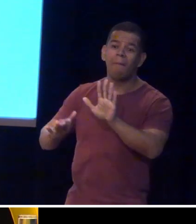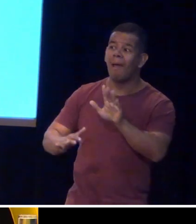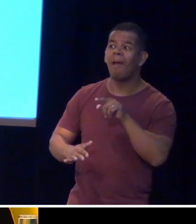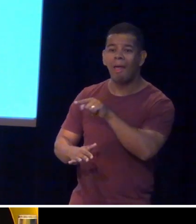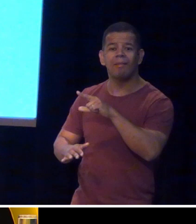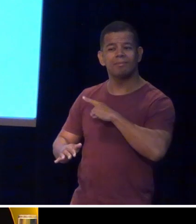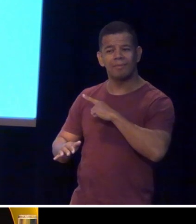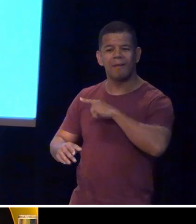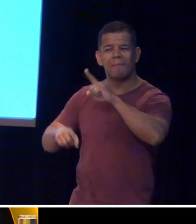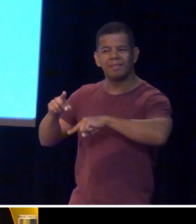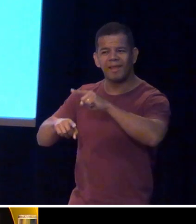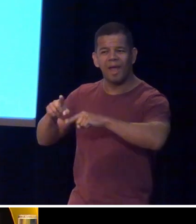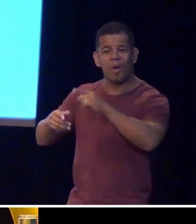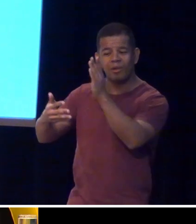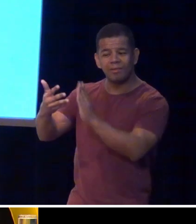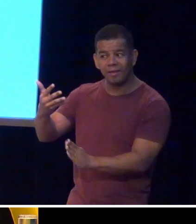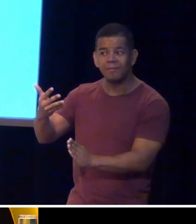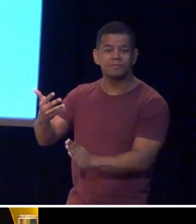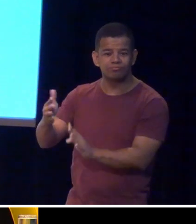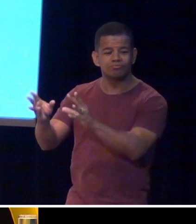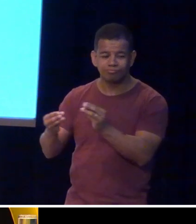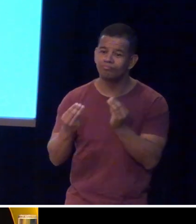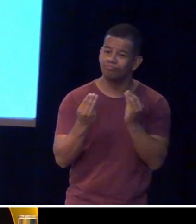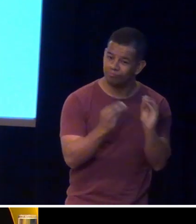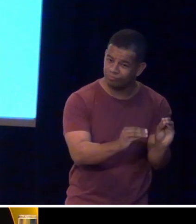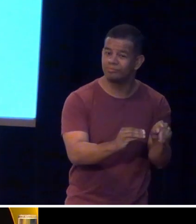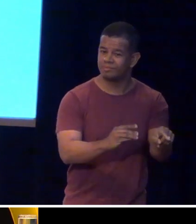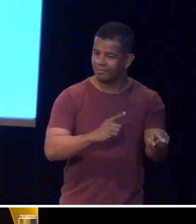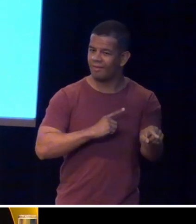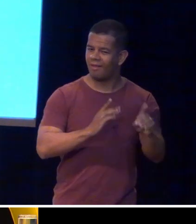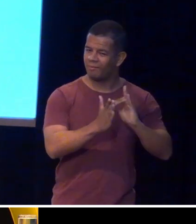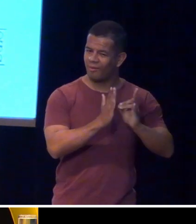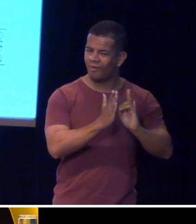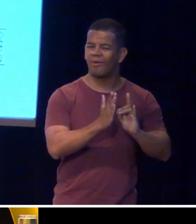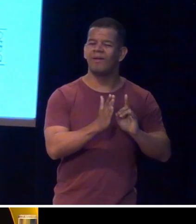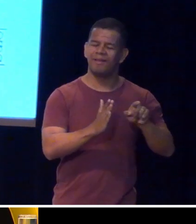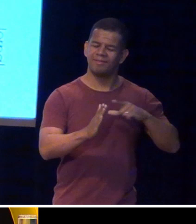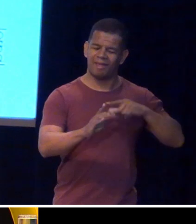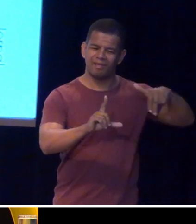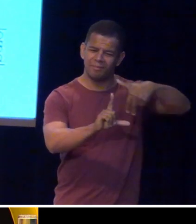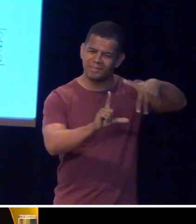em Libras, nós temos e animação também.